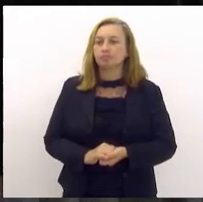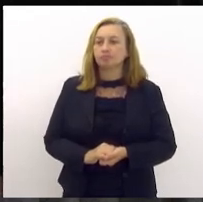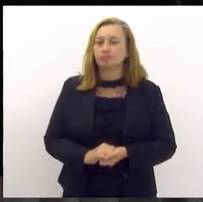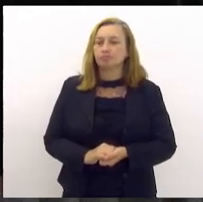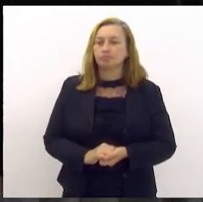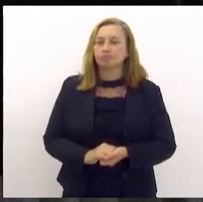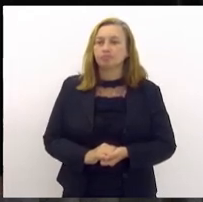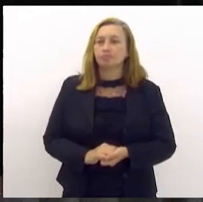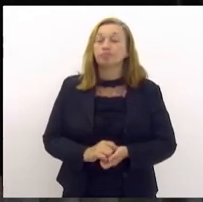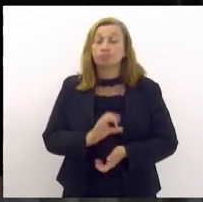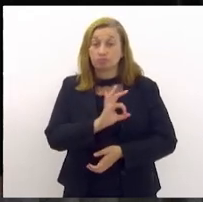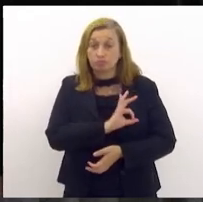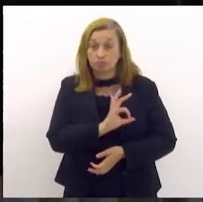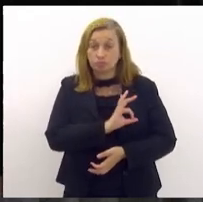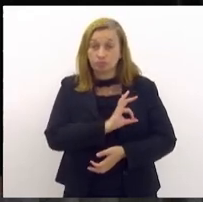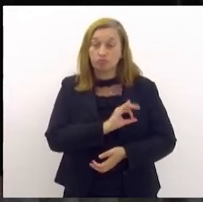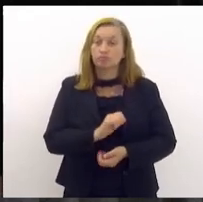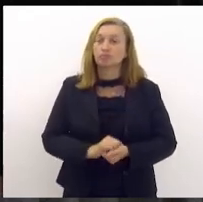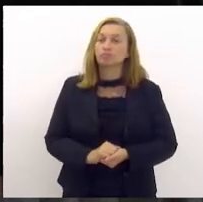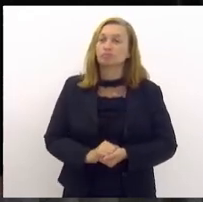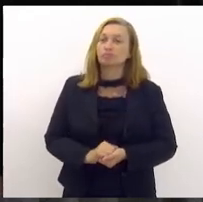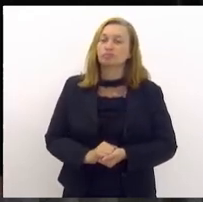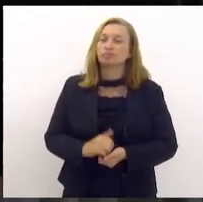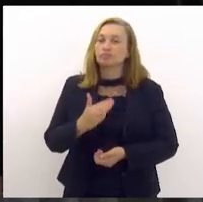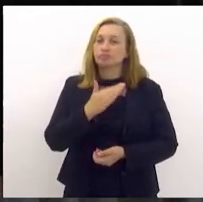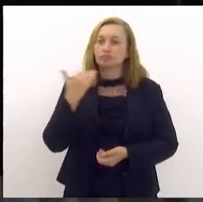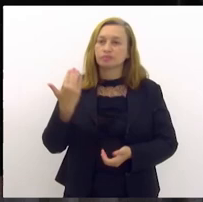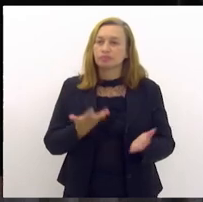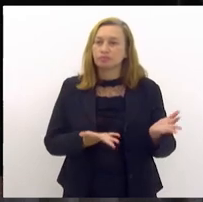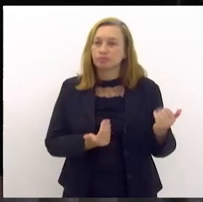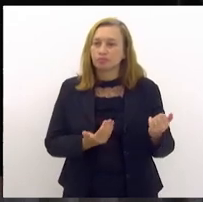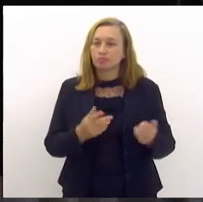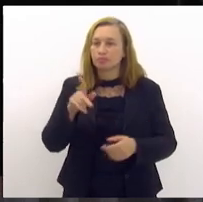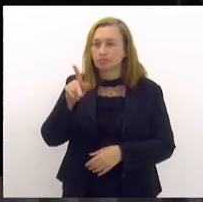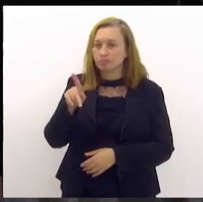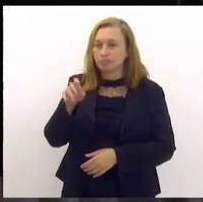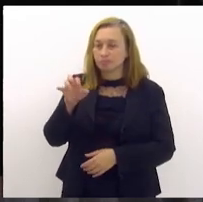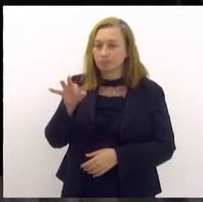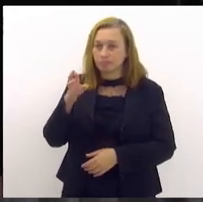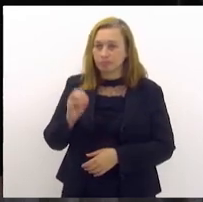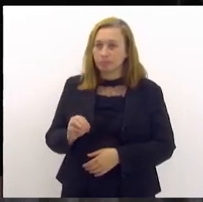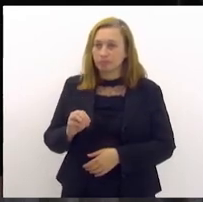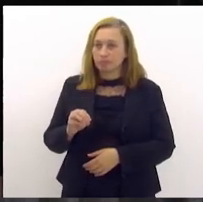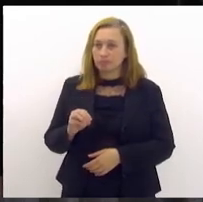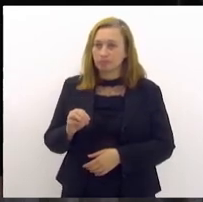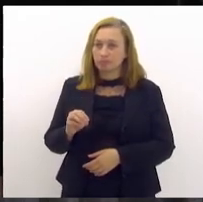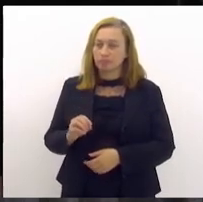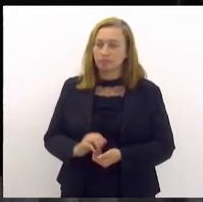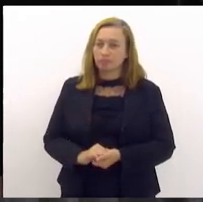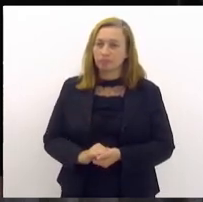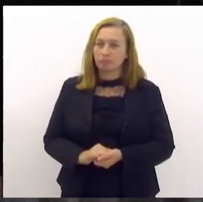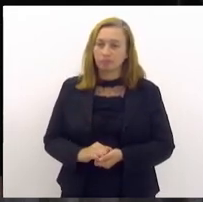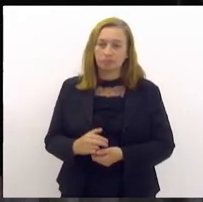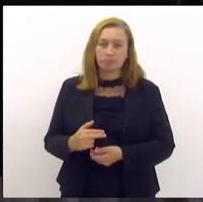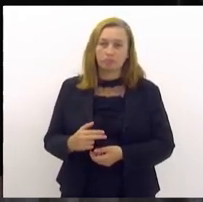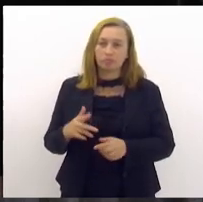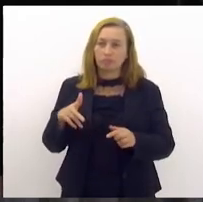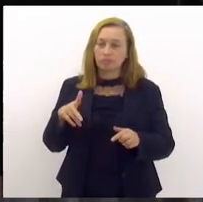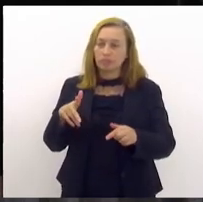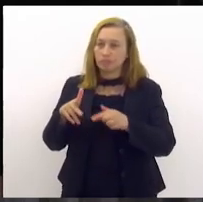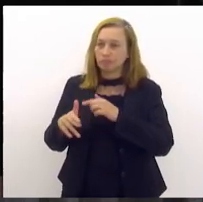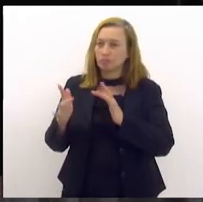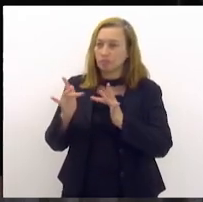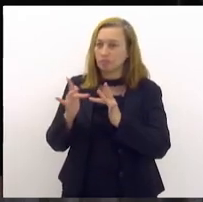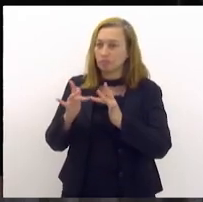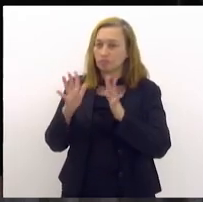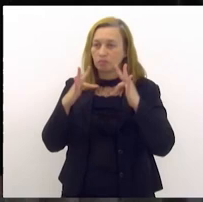teve os policiais envolvidos na morte do jovem João Pedro, estão impedidos de manter contato com a família, visto